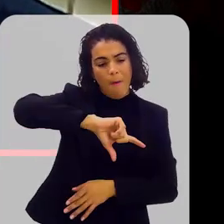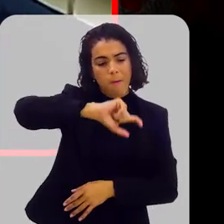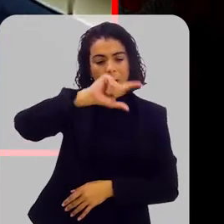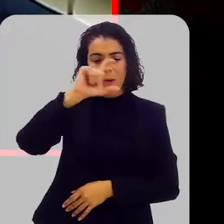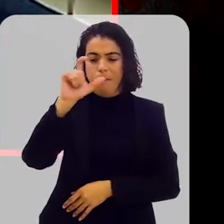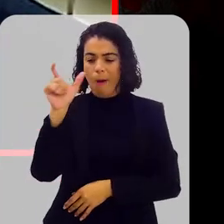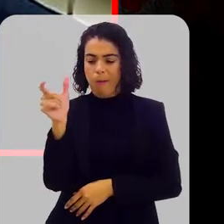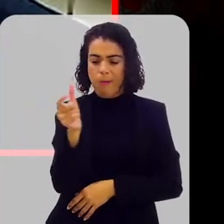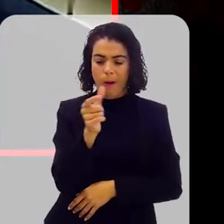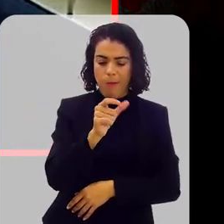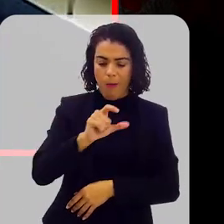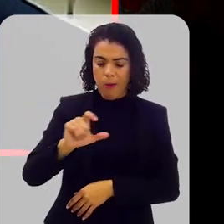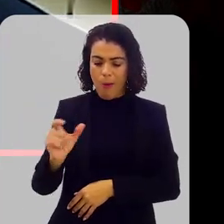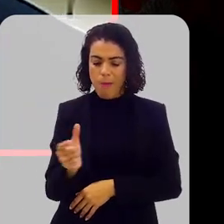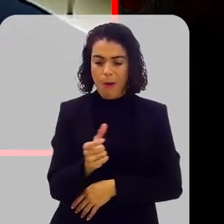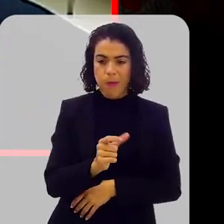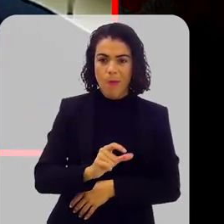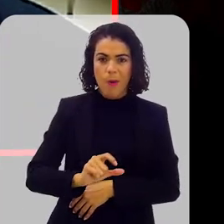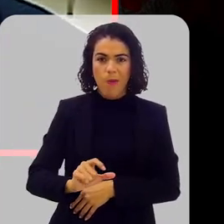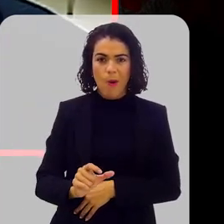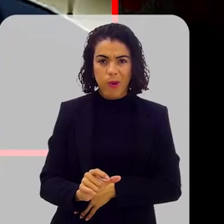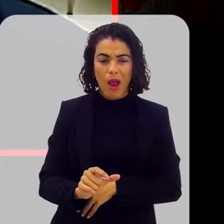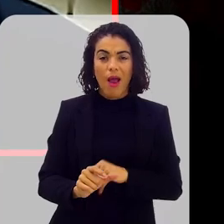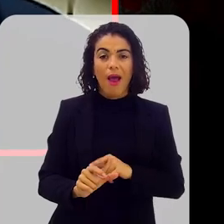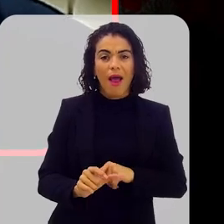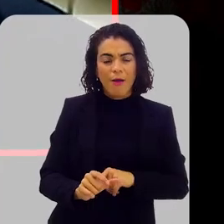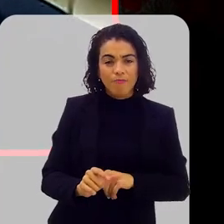conteúdo intestinal e pode causar